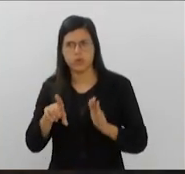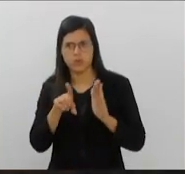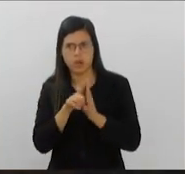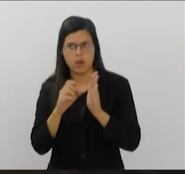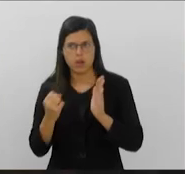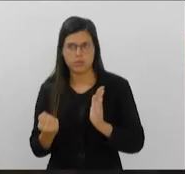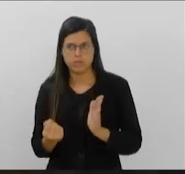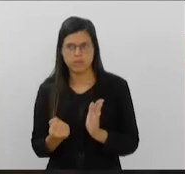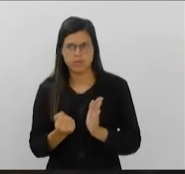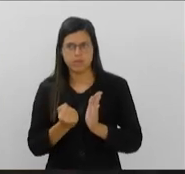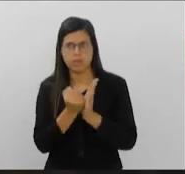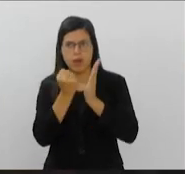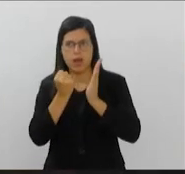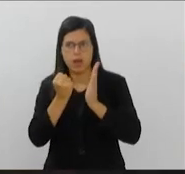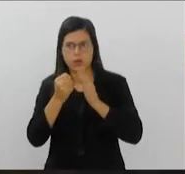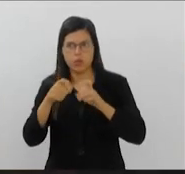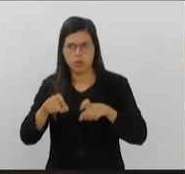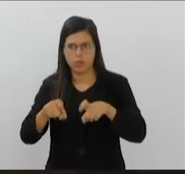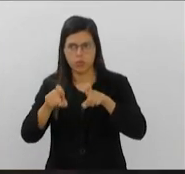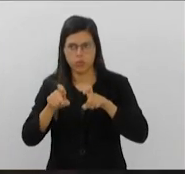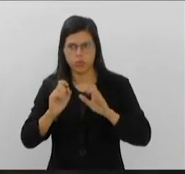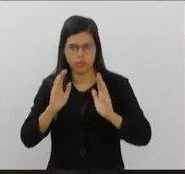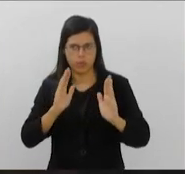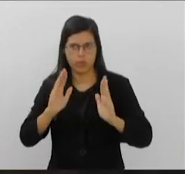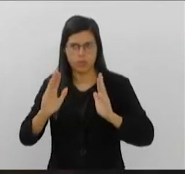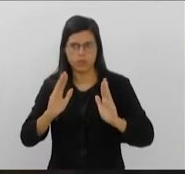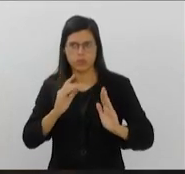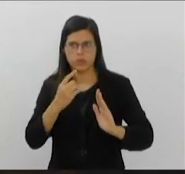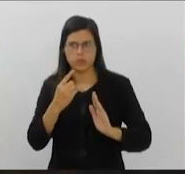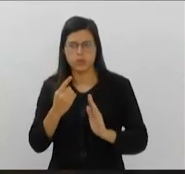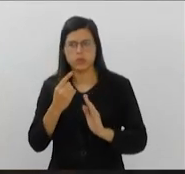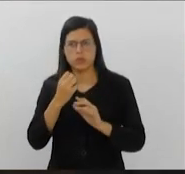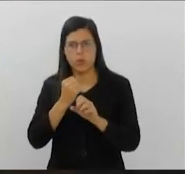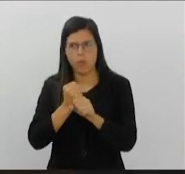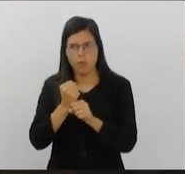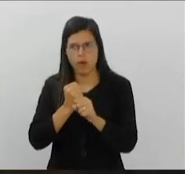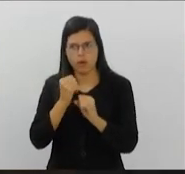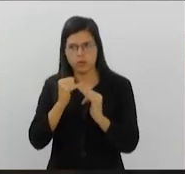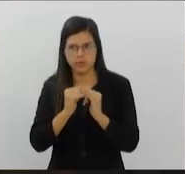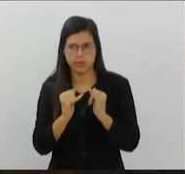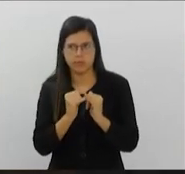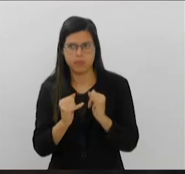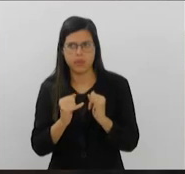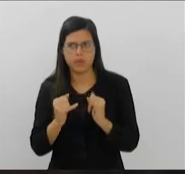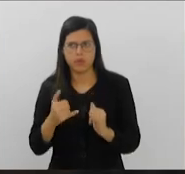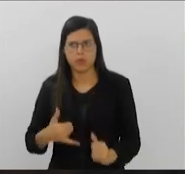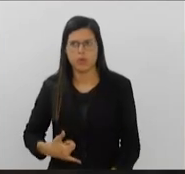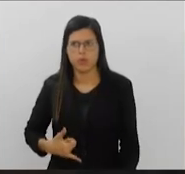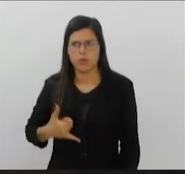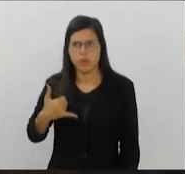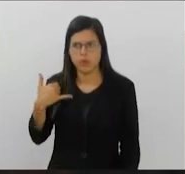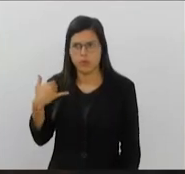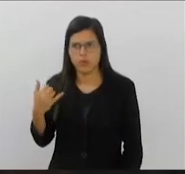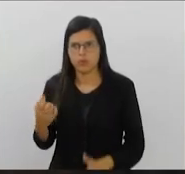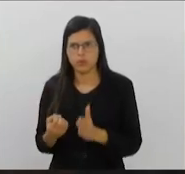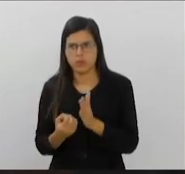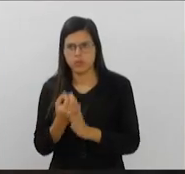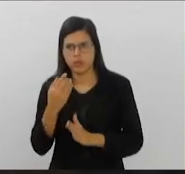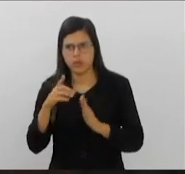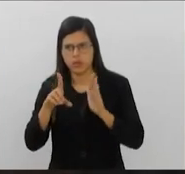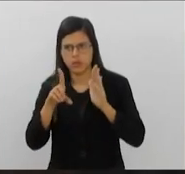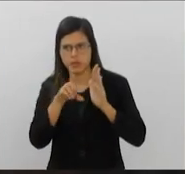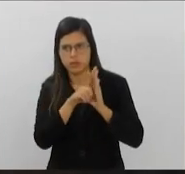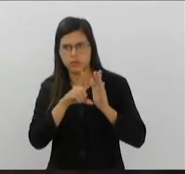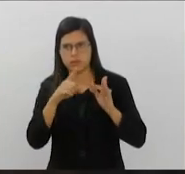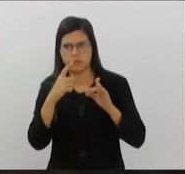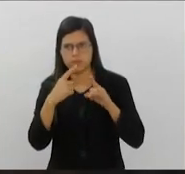marco do meu mandato, se eu puder, né, nesse um ano e meio que eu tenho de mandato, eu tenho muito orgulho de ter sido autor dessa lei,